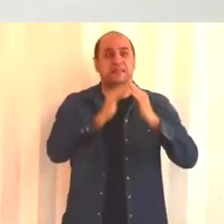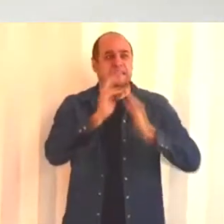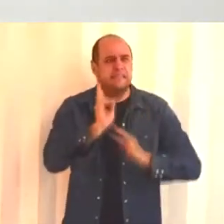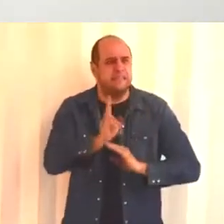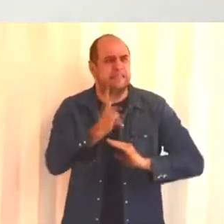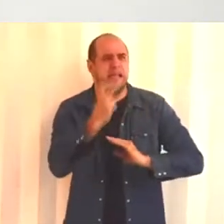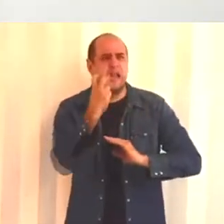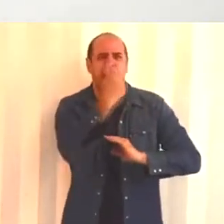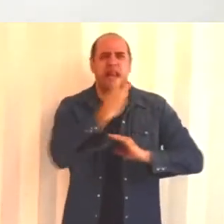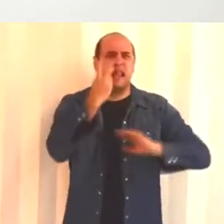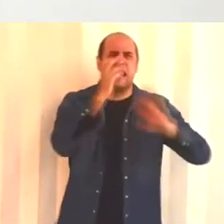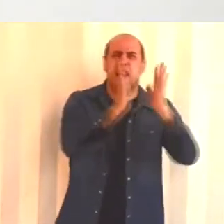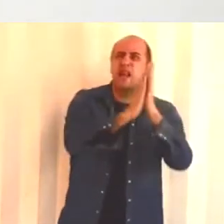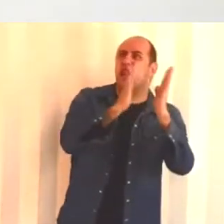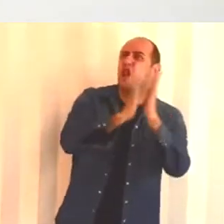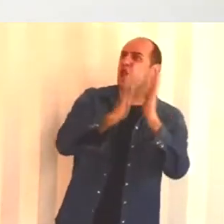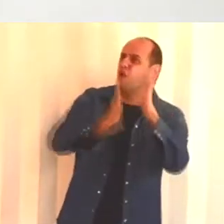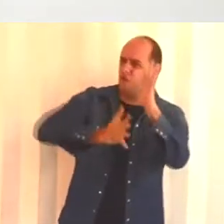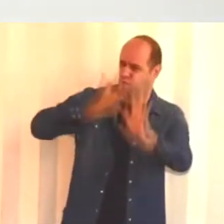cheios de louvor a Deus.